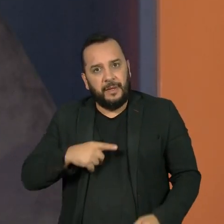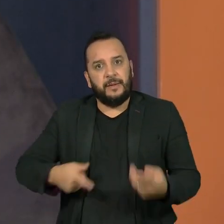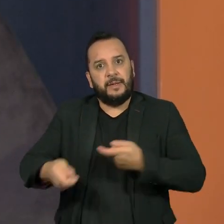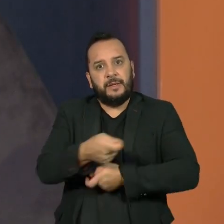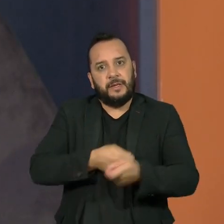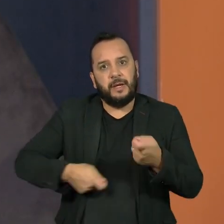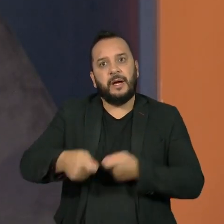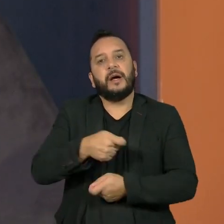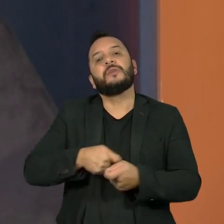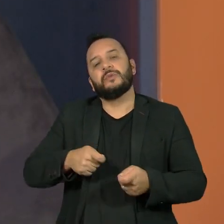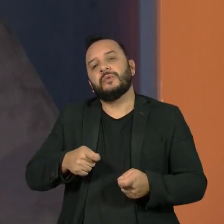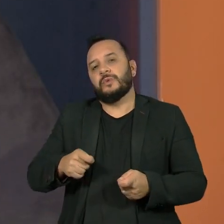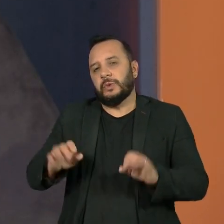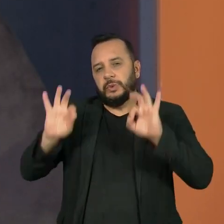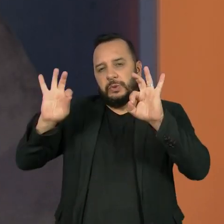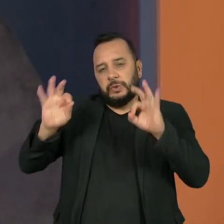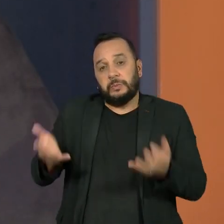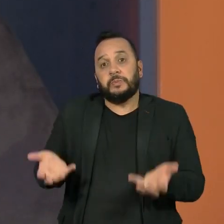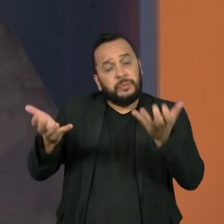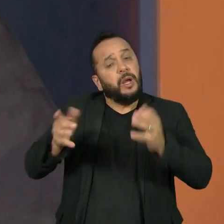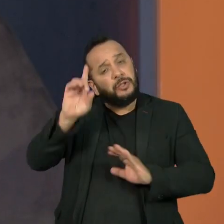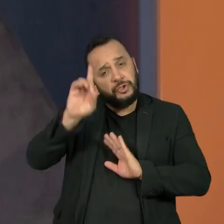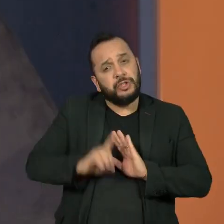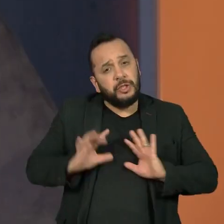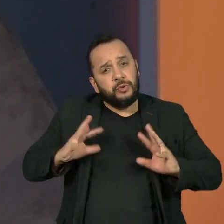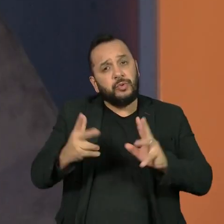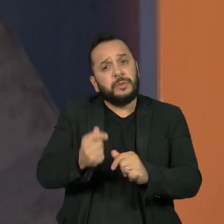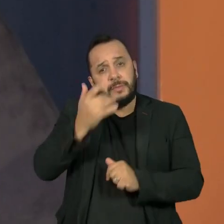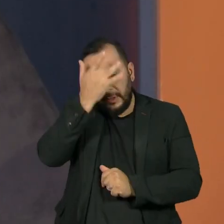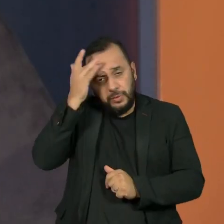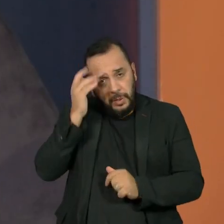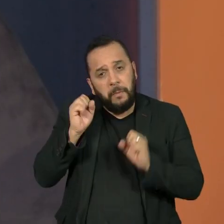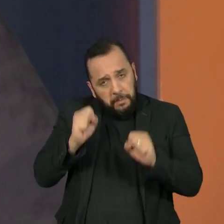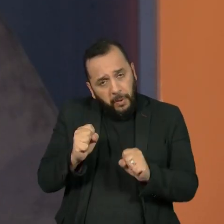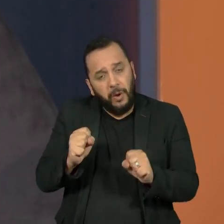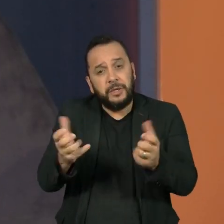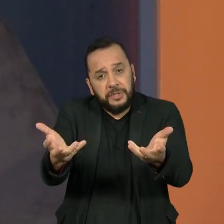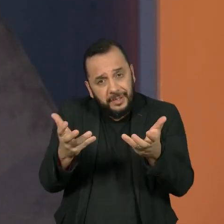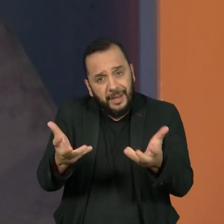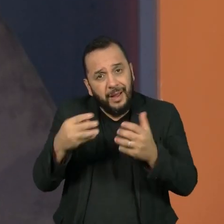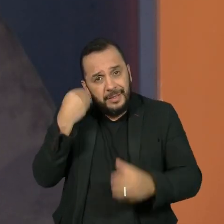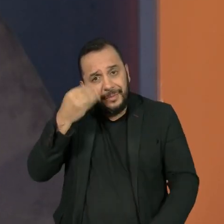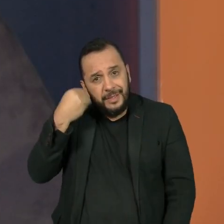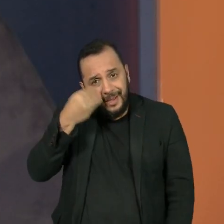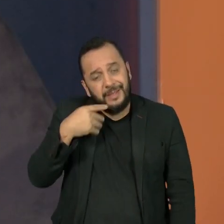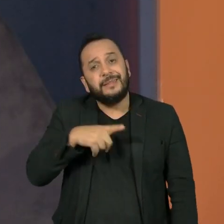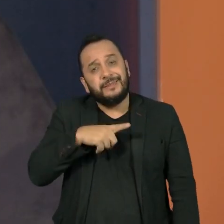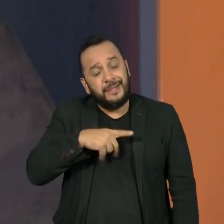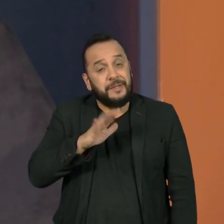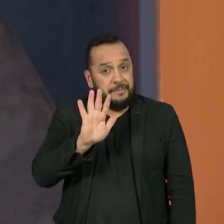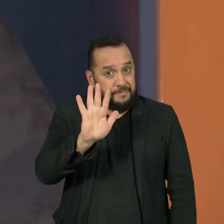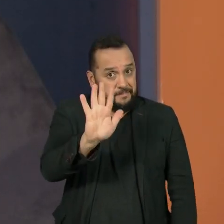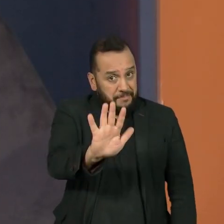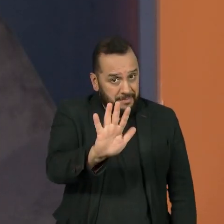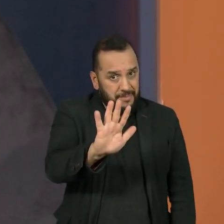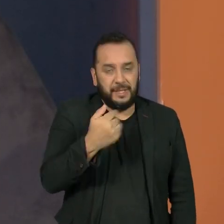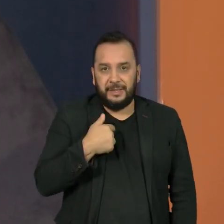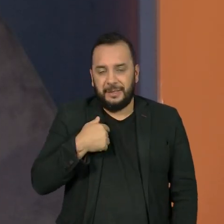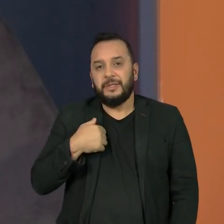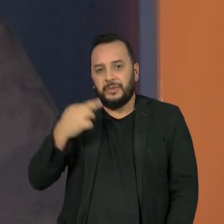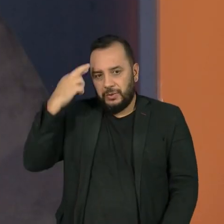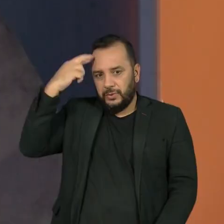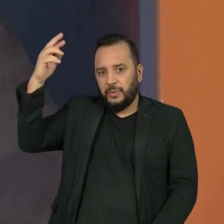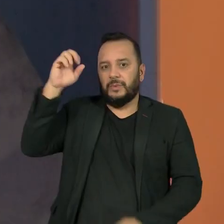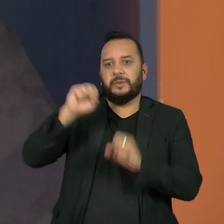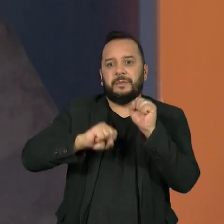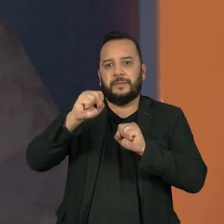um direito de todos aqueles que podem e querem vivenciar essas experiências. Porém, para a empresária